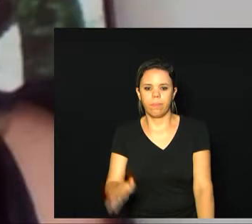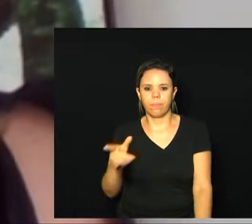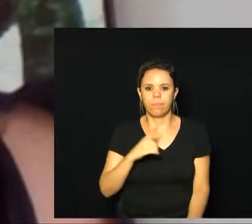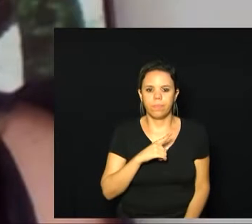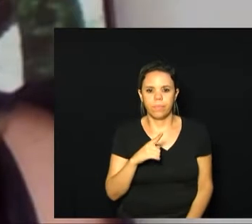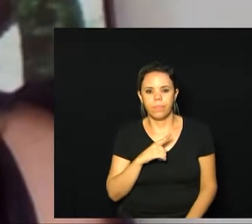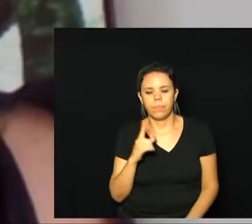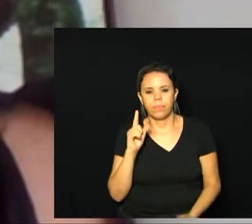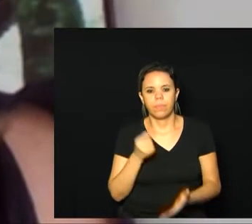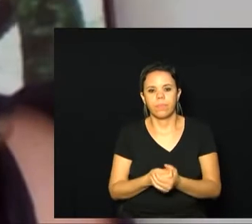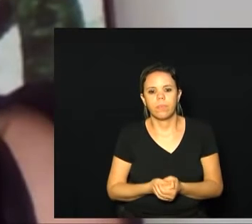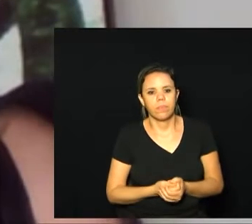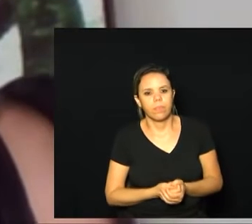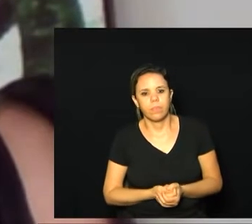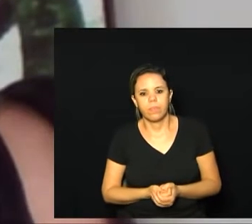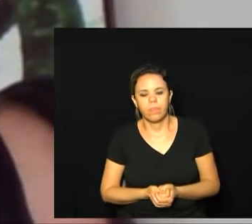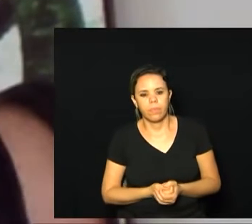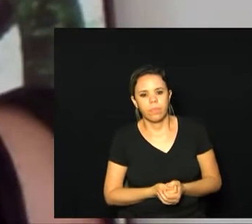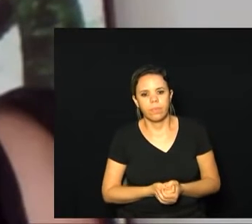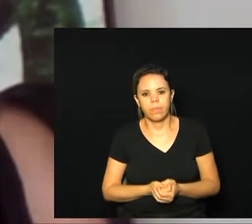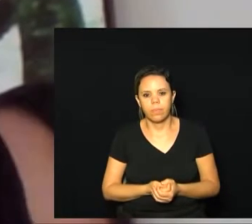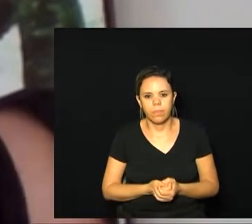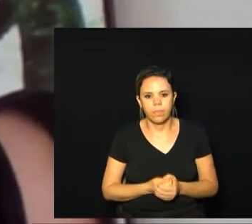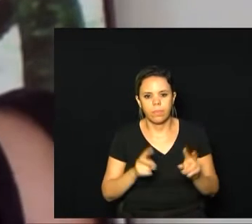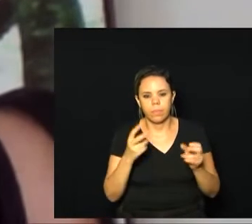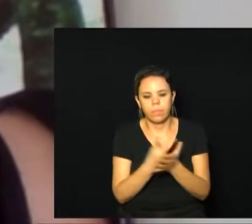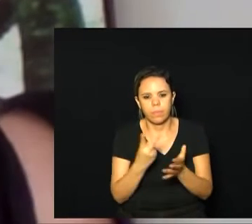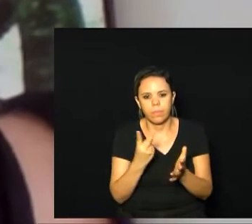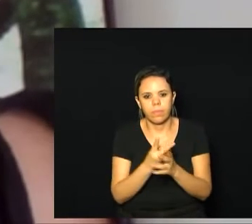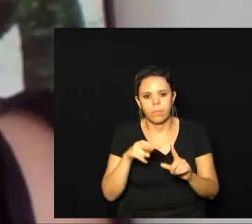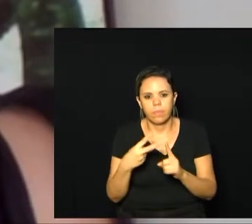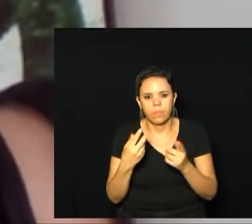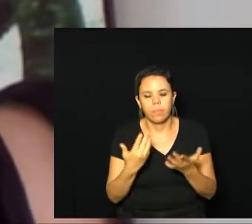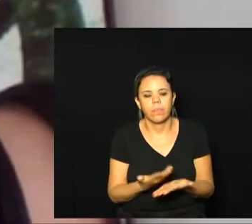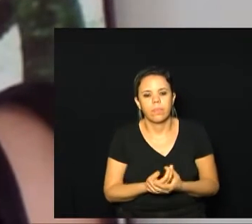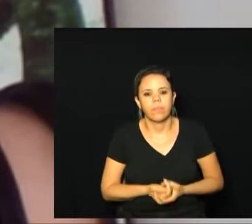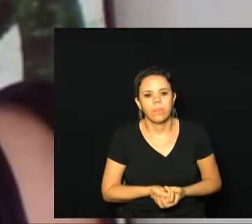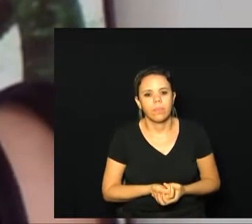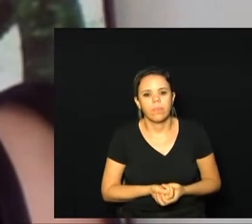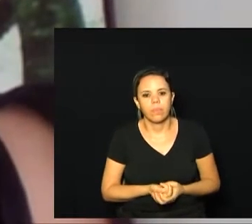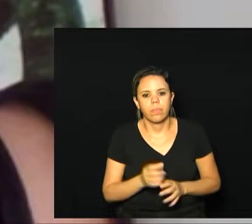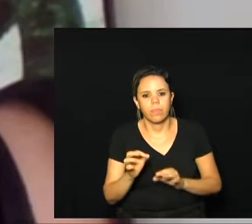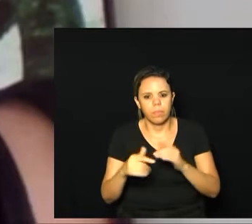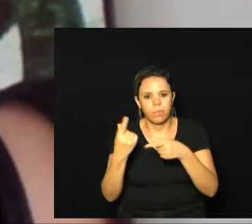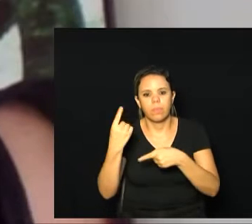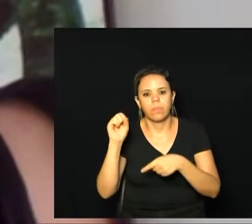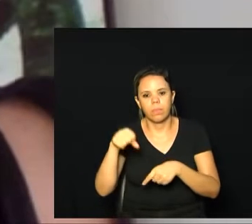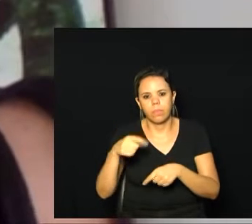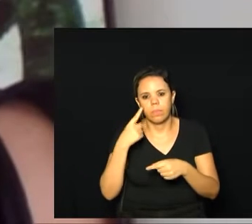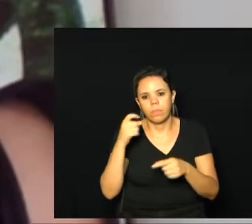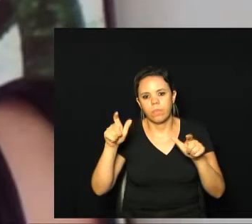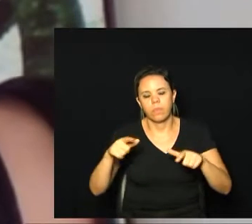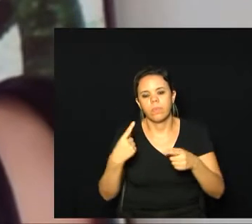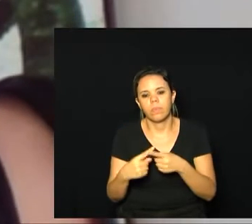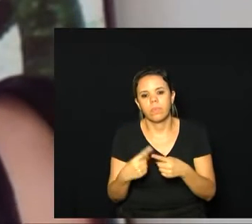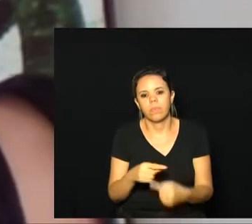existiam outras decisões, inclusive, sobre o mesmo aspecto, né, que deve prevalecer, sim, o interesse local. Por